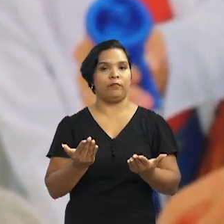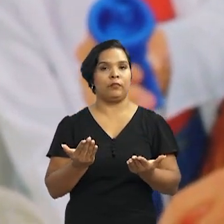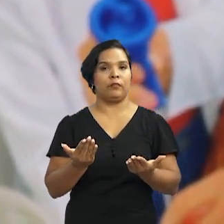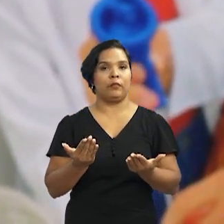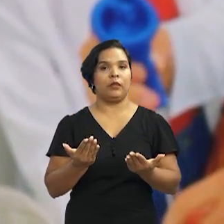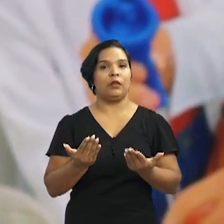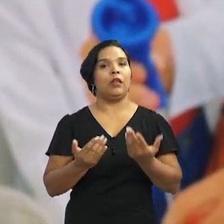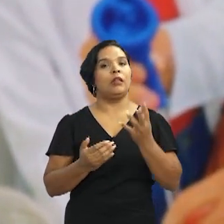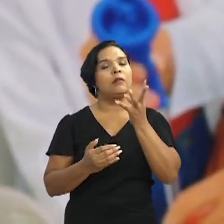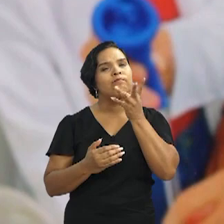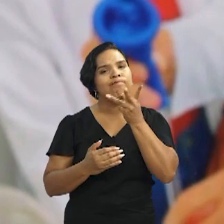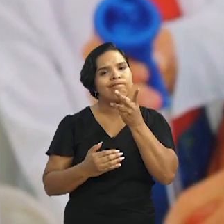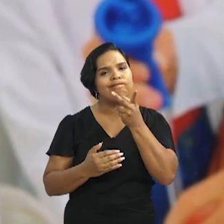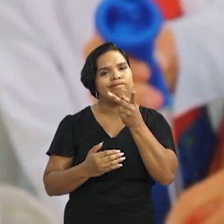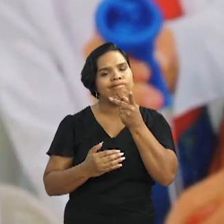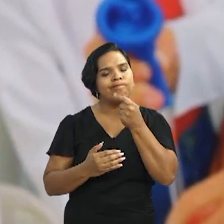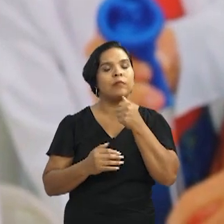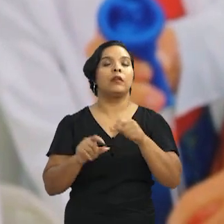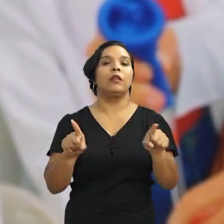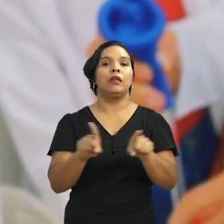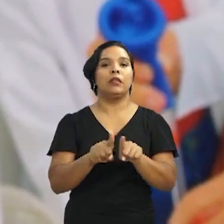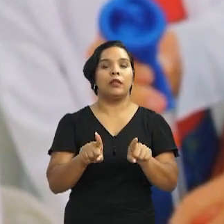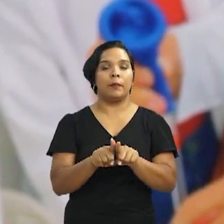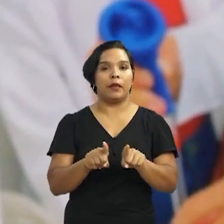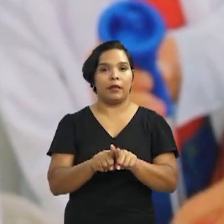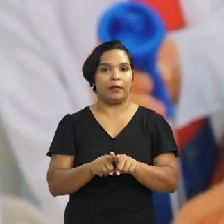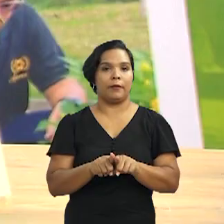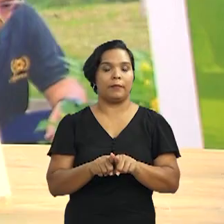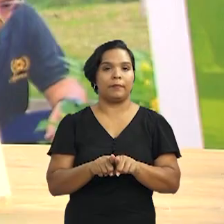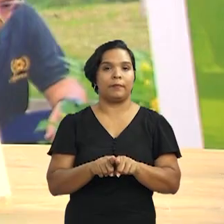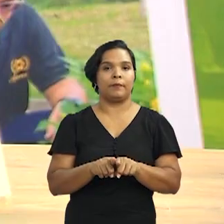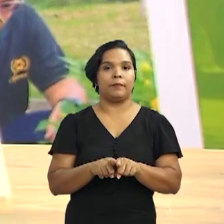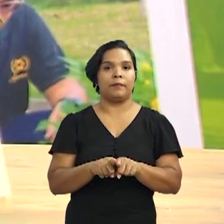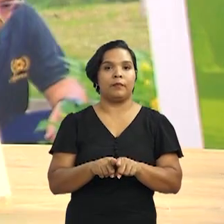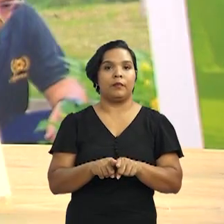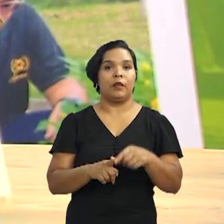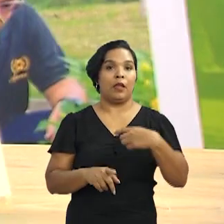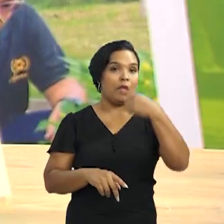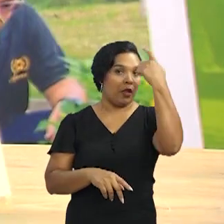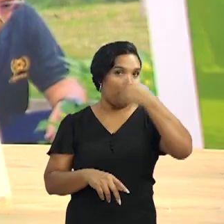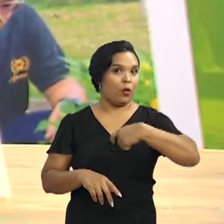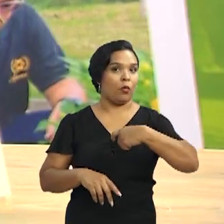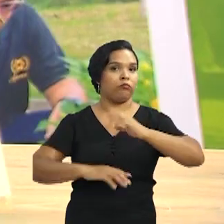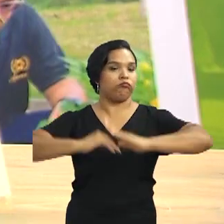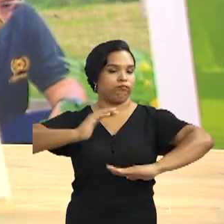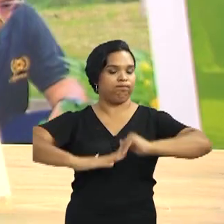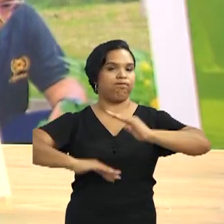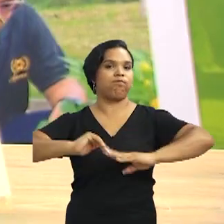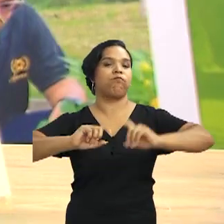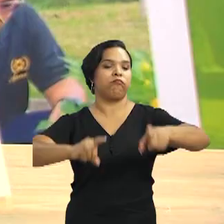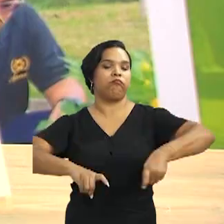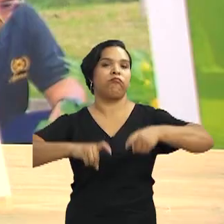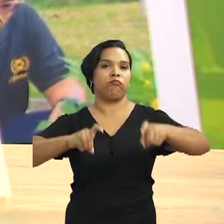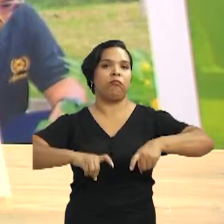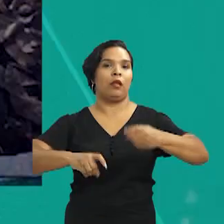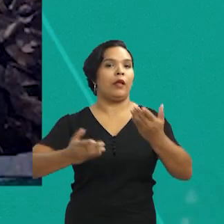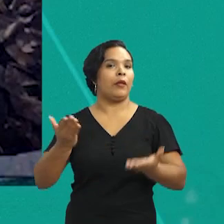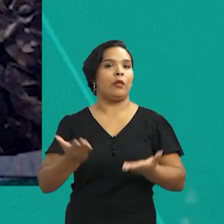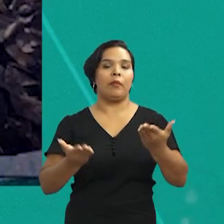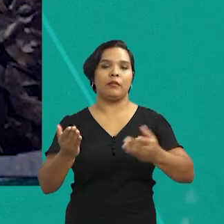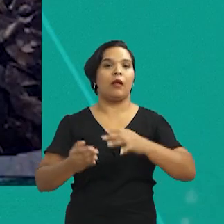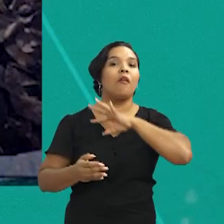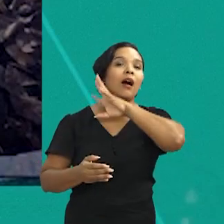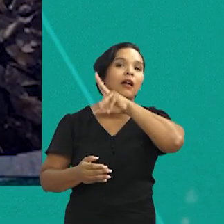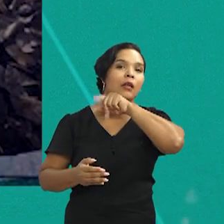nessa pesagem. E isso passava muito tempo. E também, como eu sou